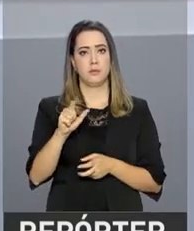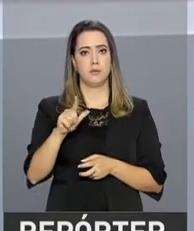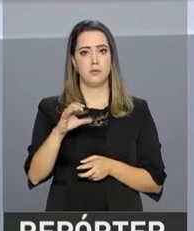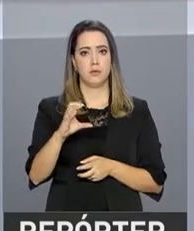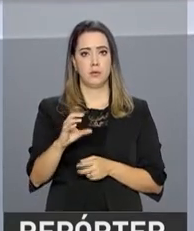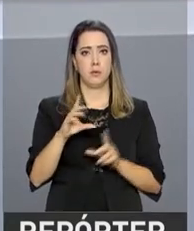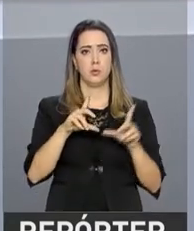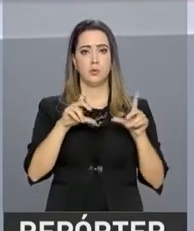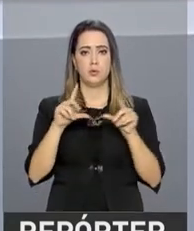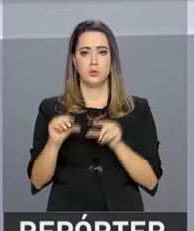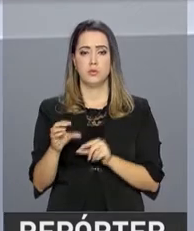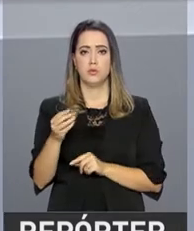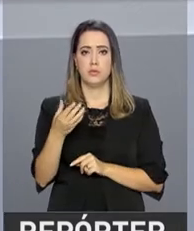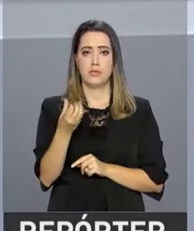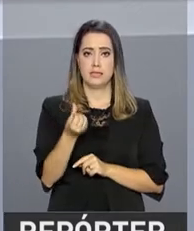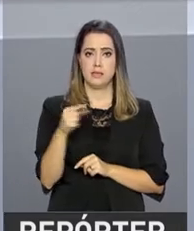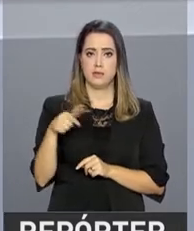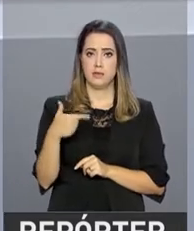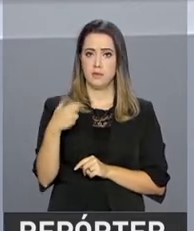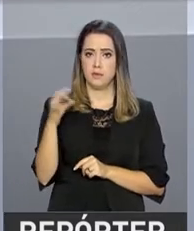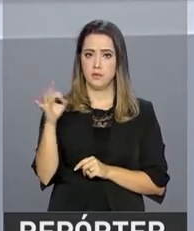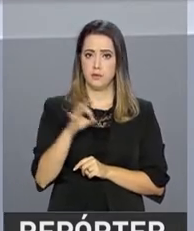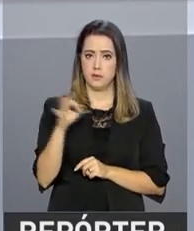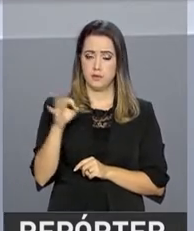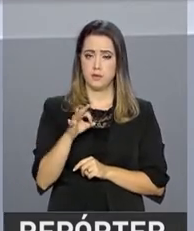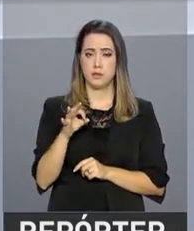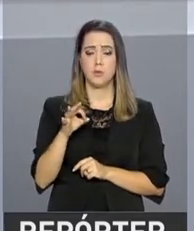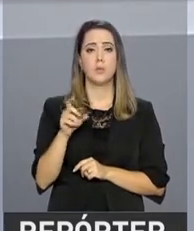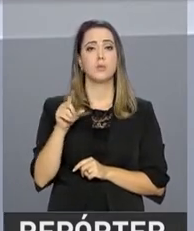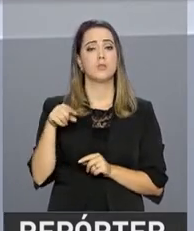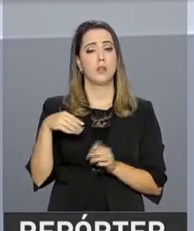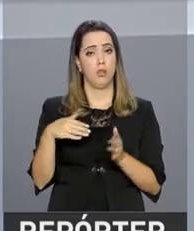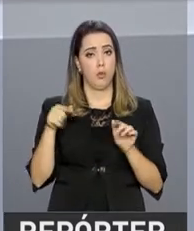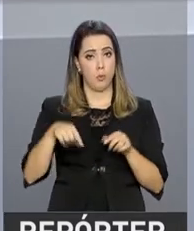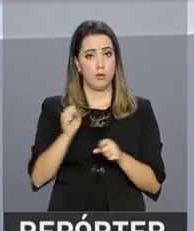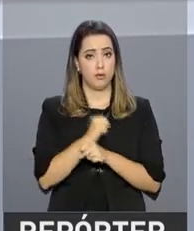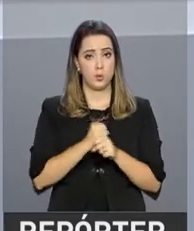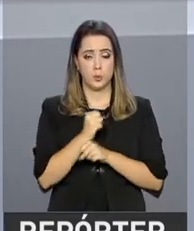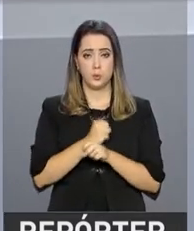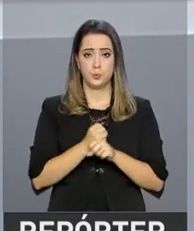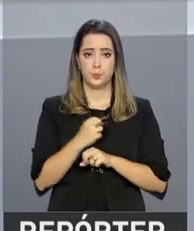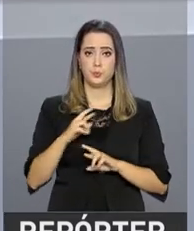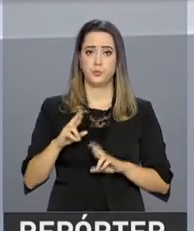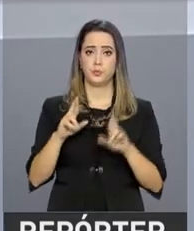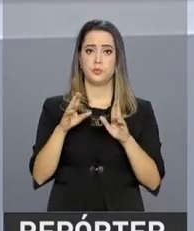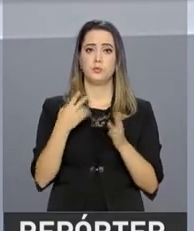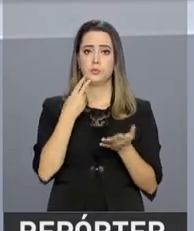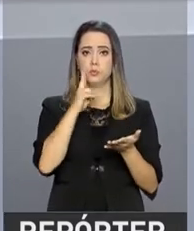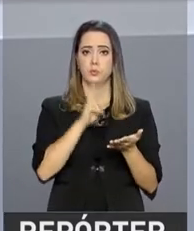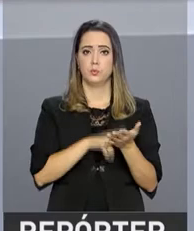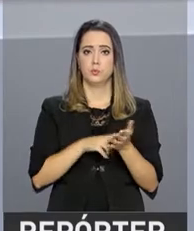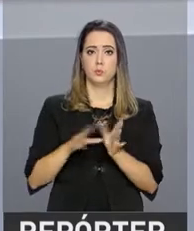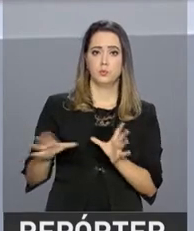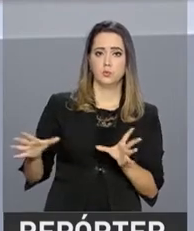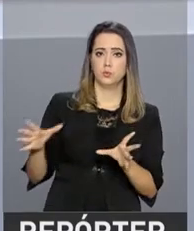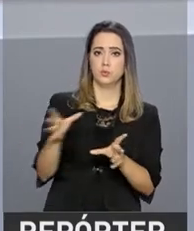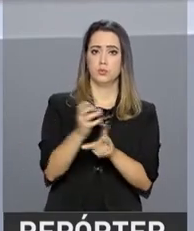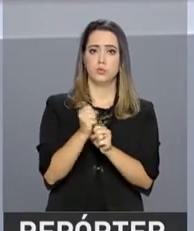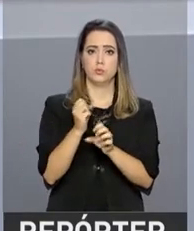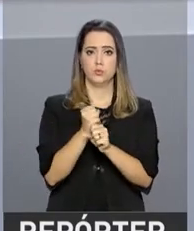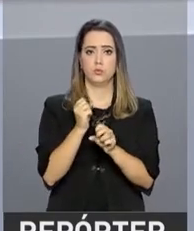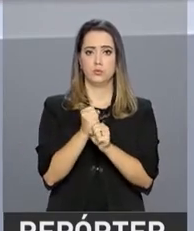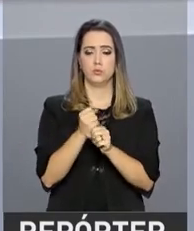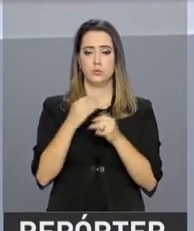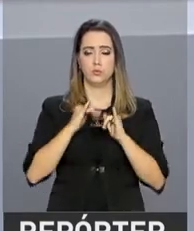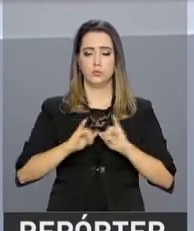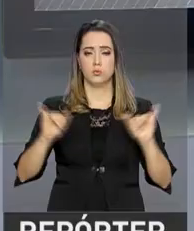selic possa cair para 6,25 por cento ainda em 2018 a estimativa está na carta de conjuntura divulgada hoje